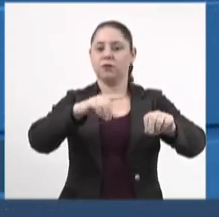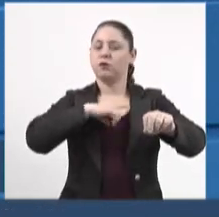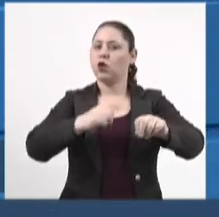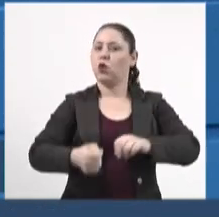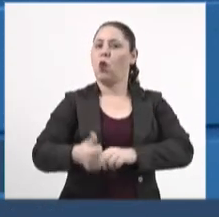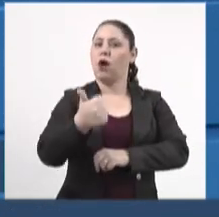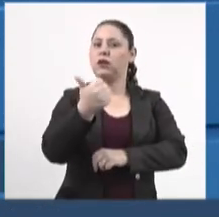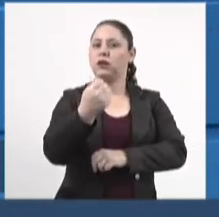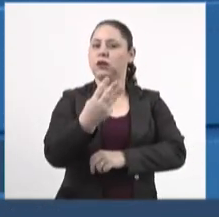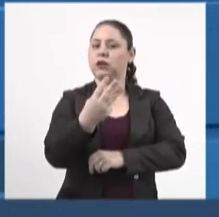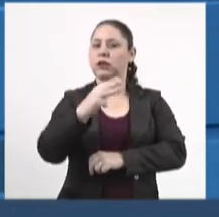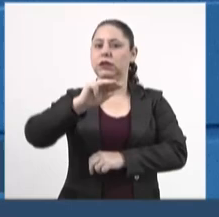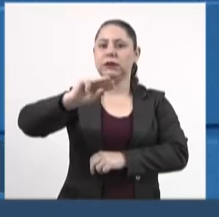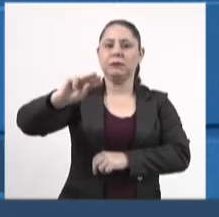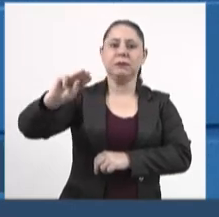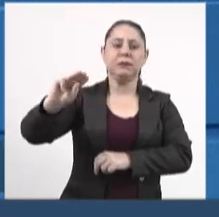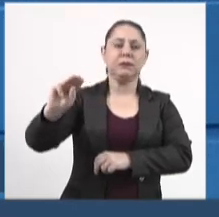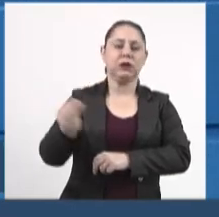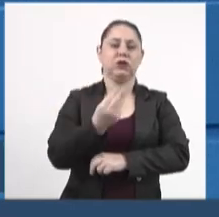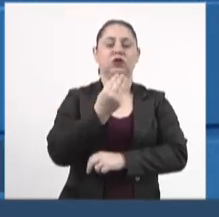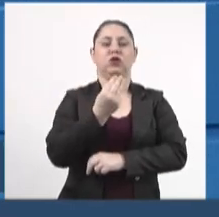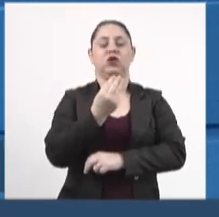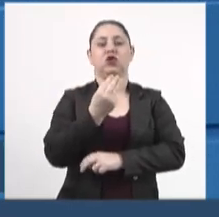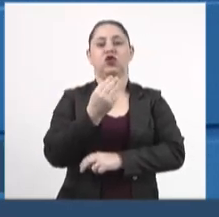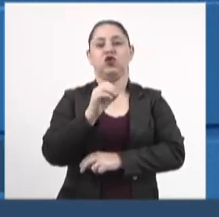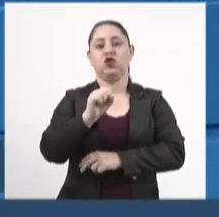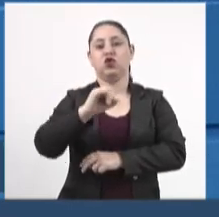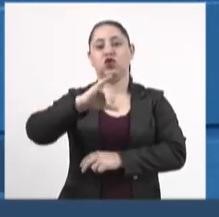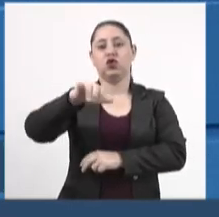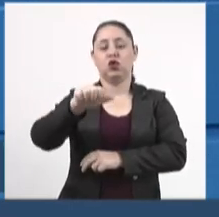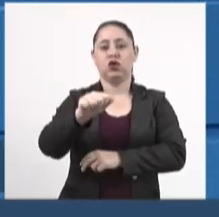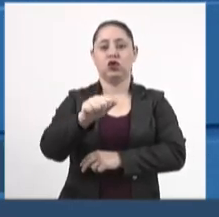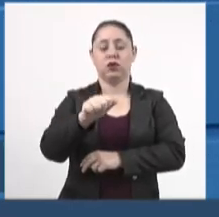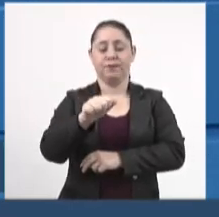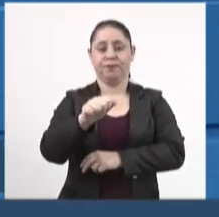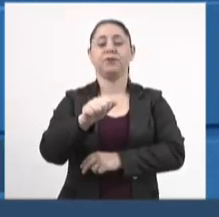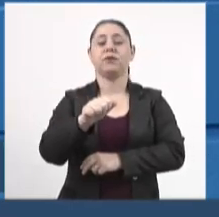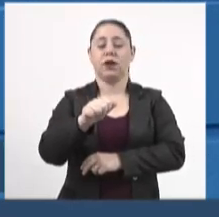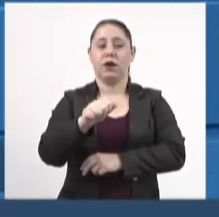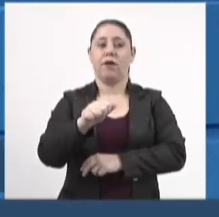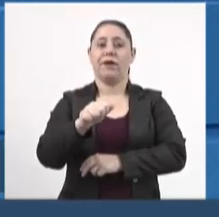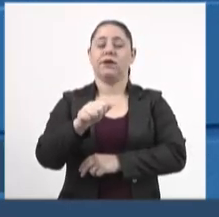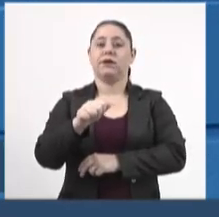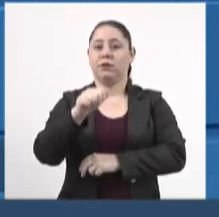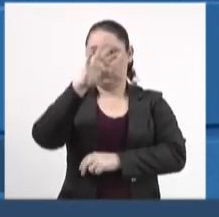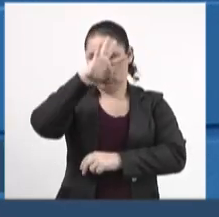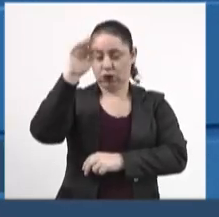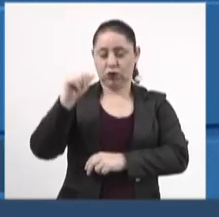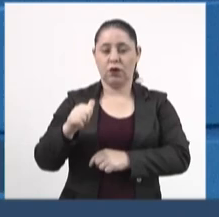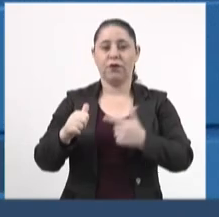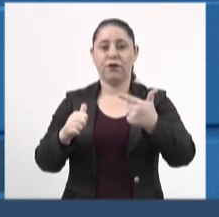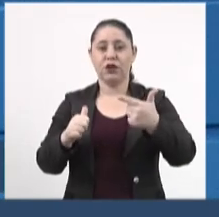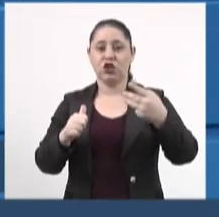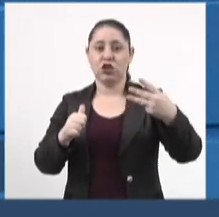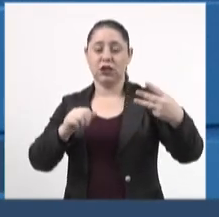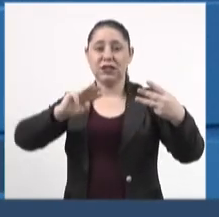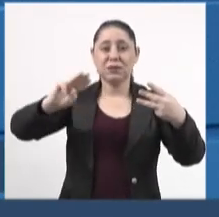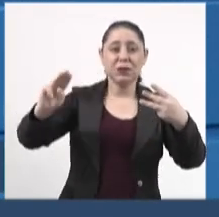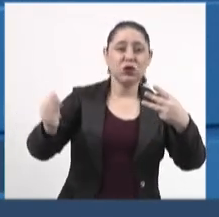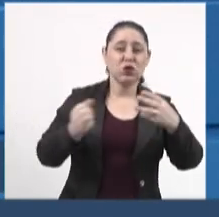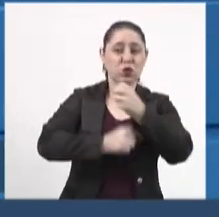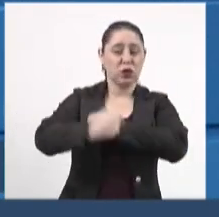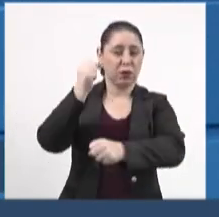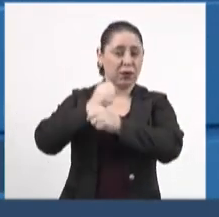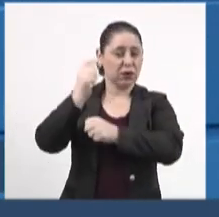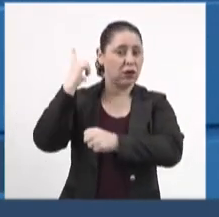quase 13 milhões de toneladas só de soja. O Mato Grosso do Sul produziu 23 milhões de toneladas de grãos no ano passado.